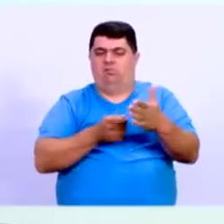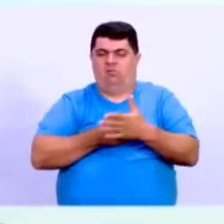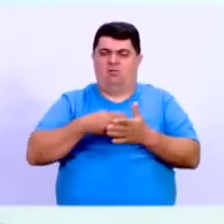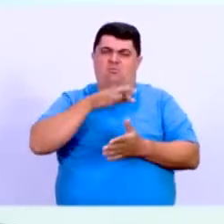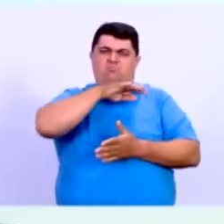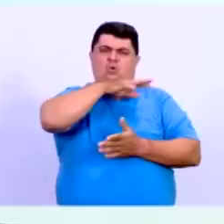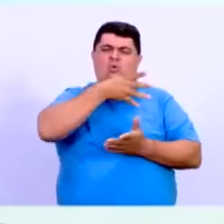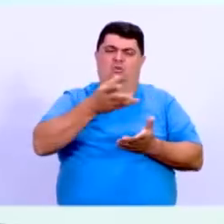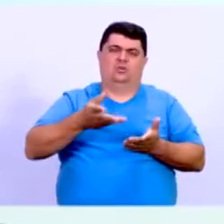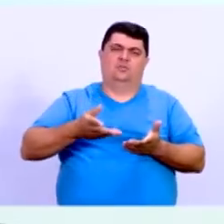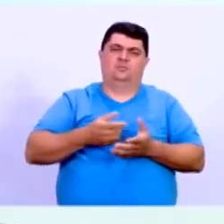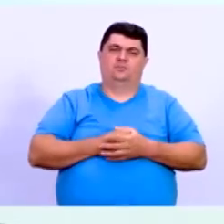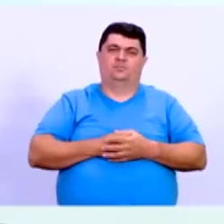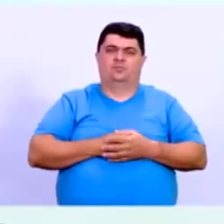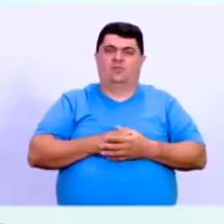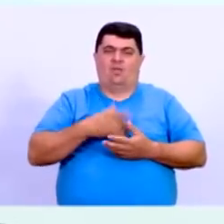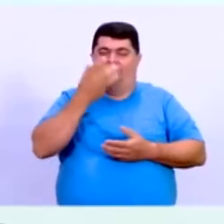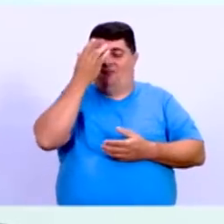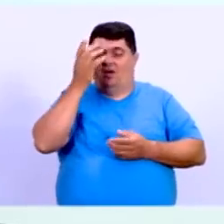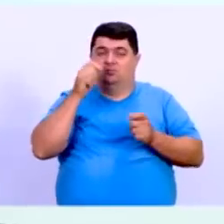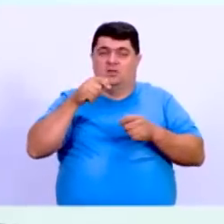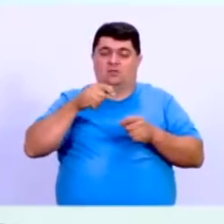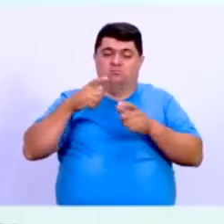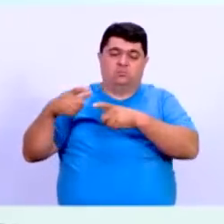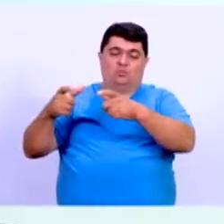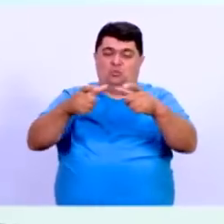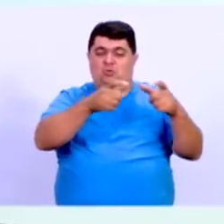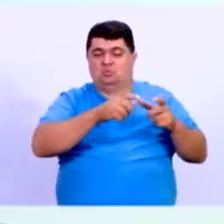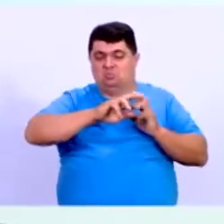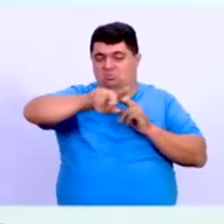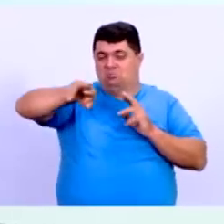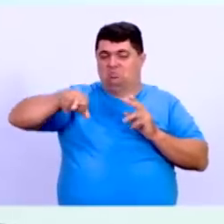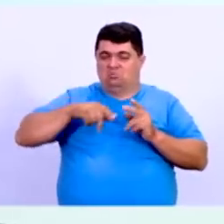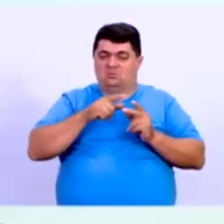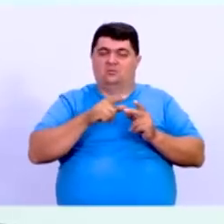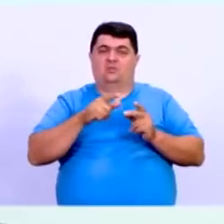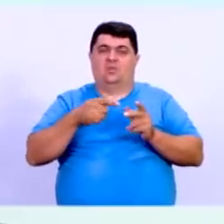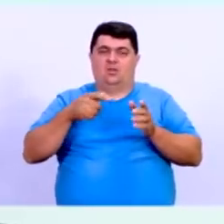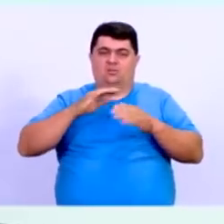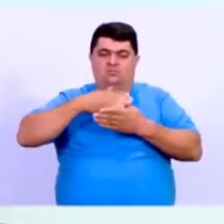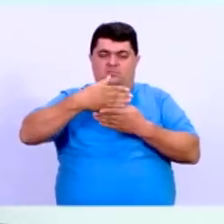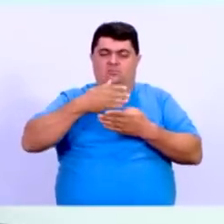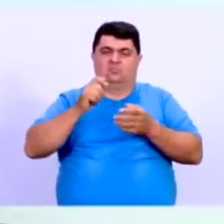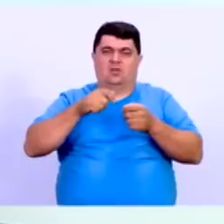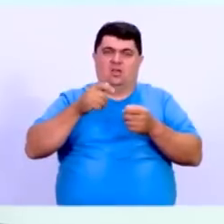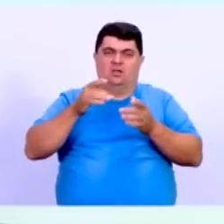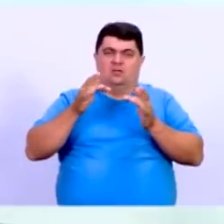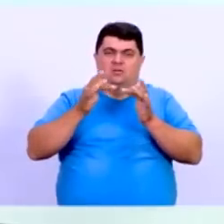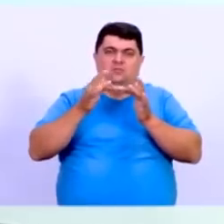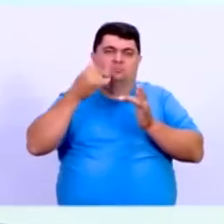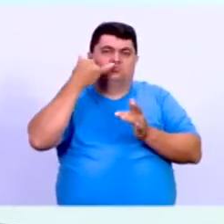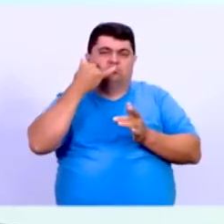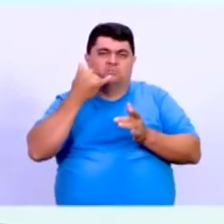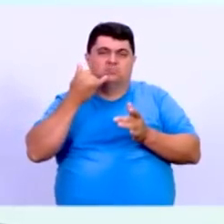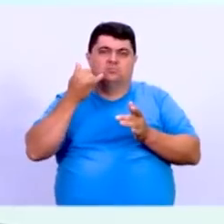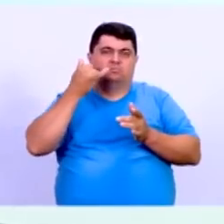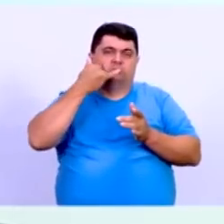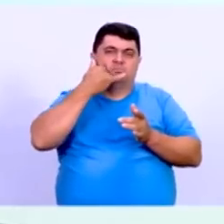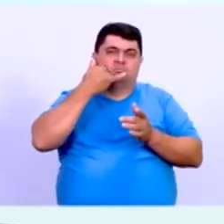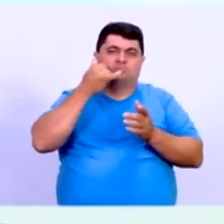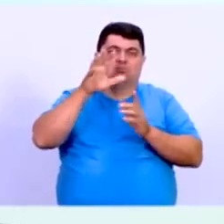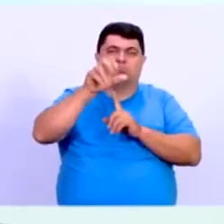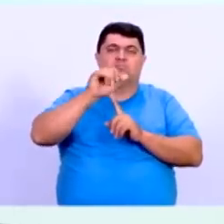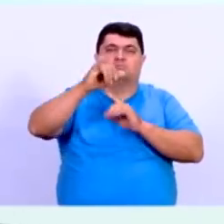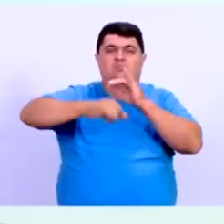né? Então, é a questão da mobilidade mesmo, né? Então, o notebook você conecta com o celular, né, professor? O celular mesmo conecta você